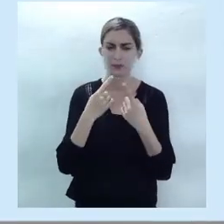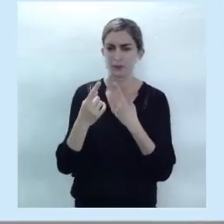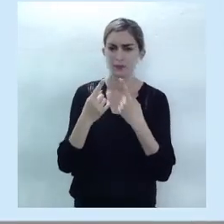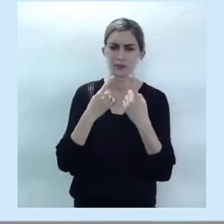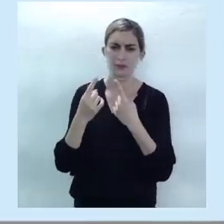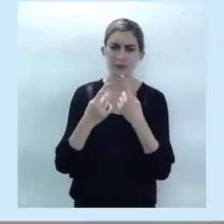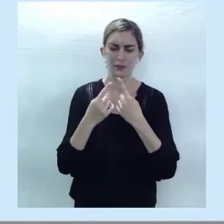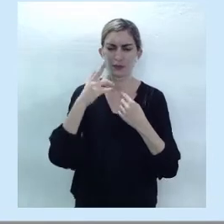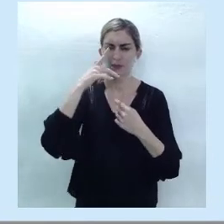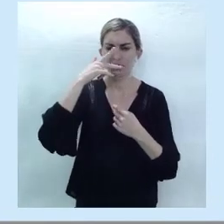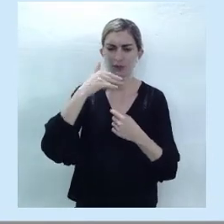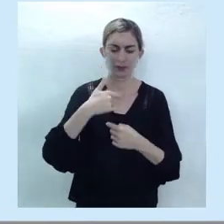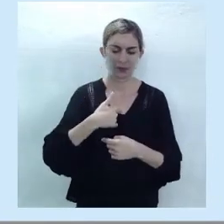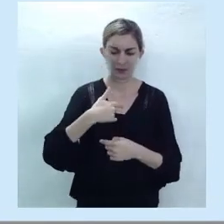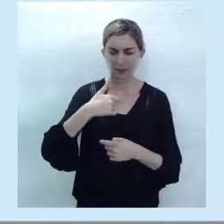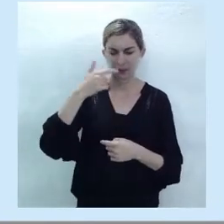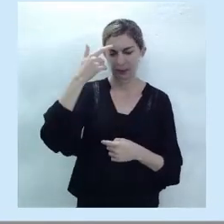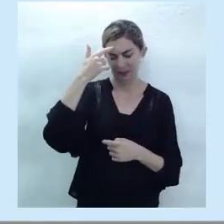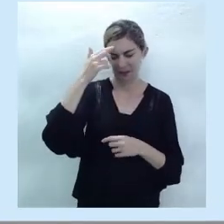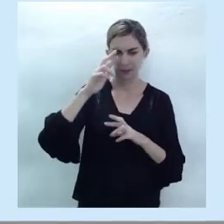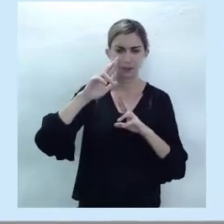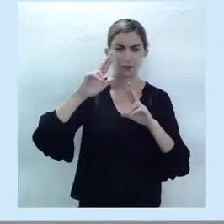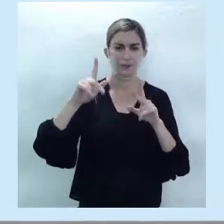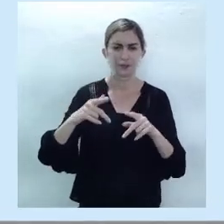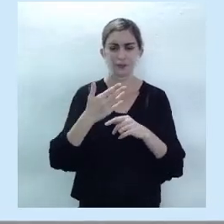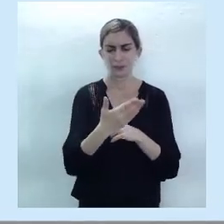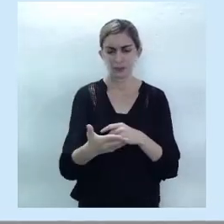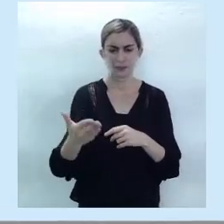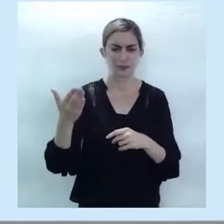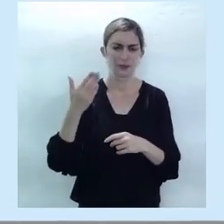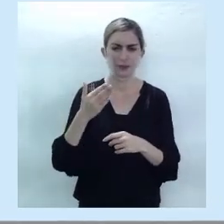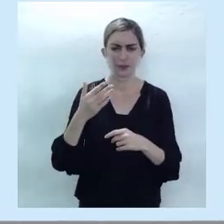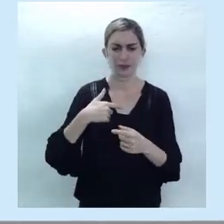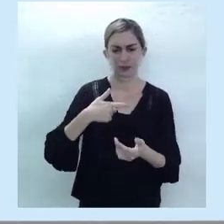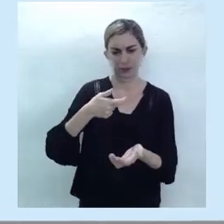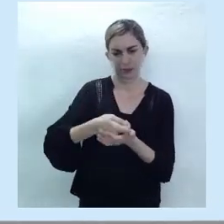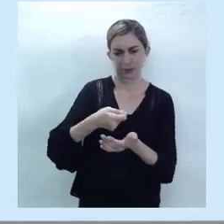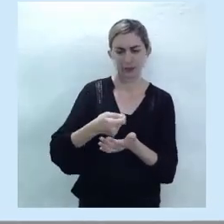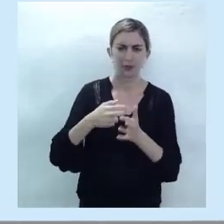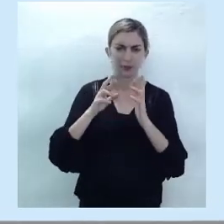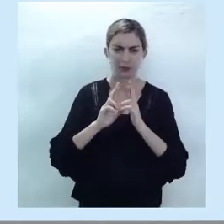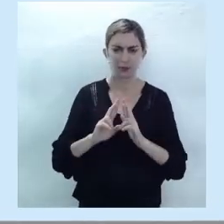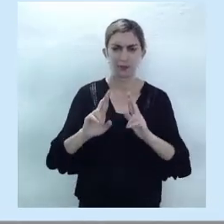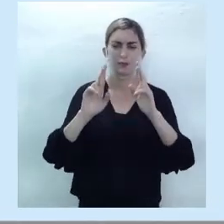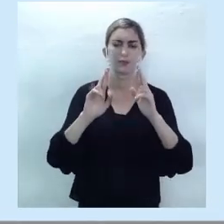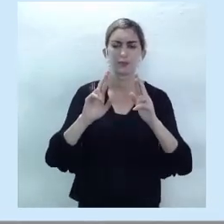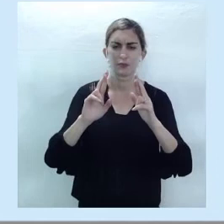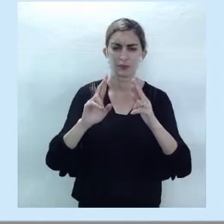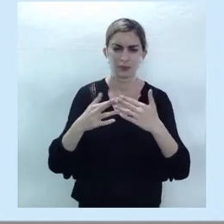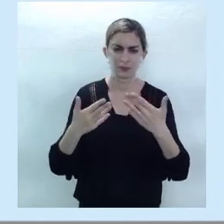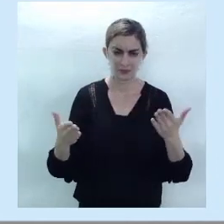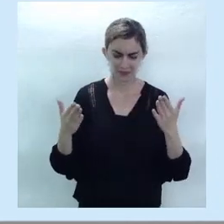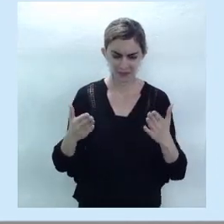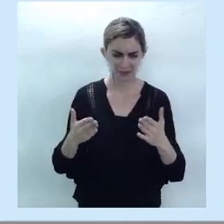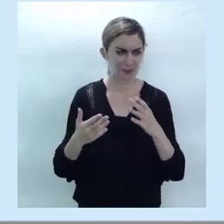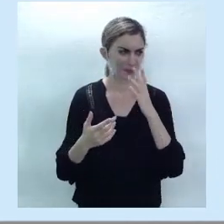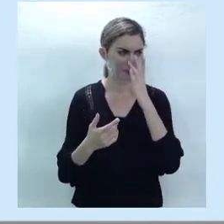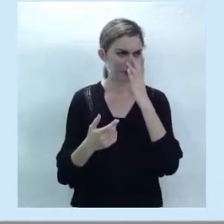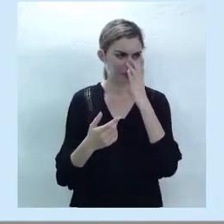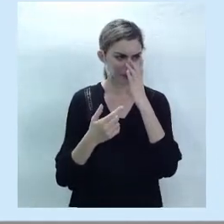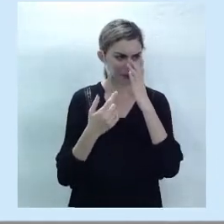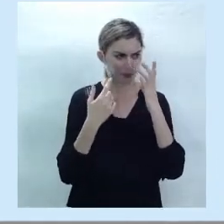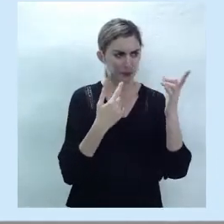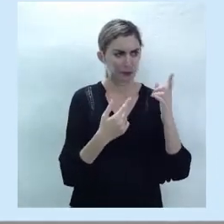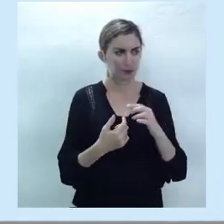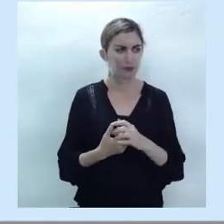diálogo, olha aí. Mesmo que eu penso diferente de você me deve respeito e eu te devo respeito. Vamos adiante.